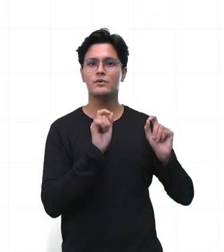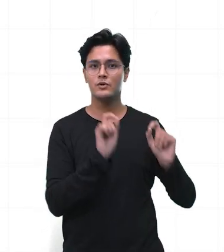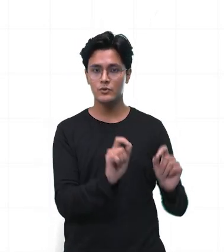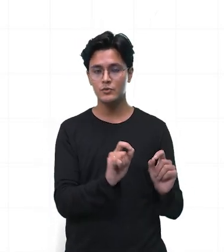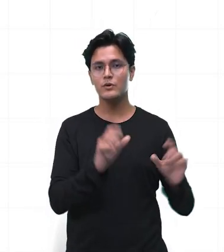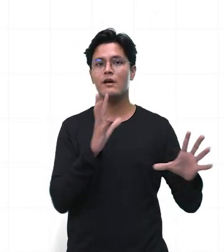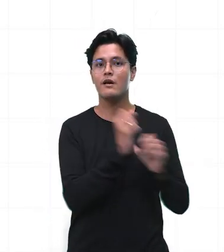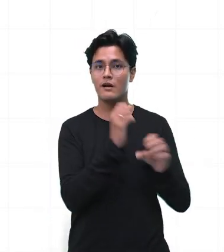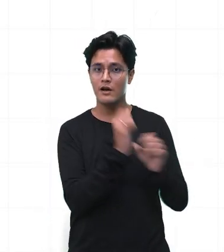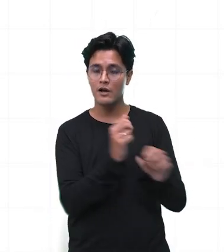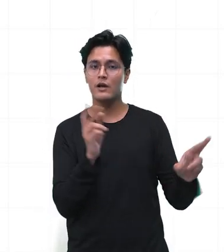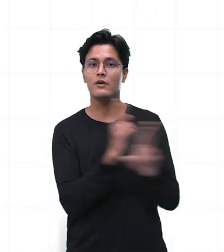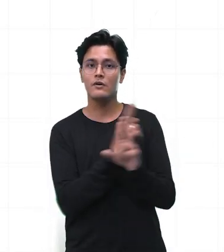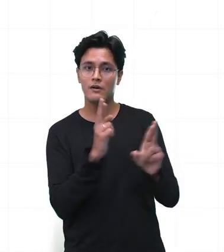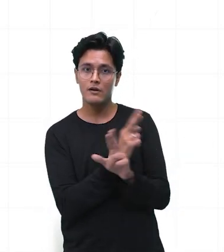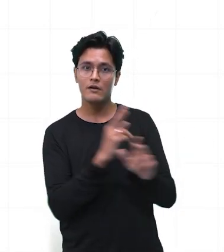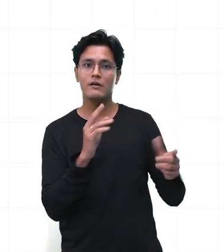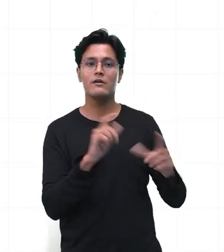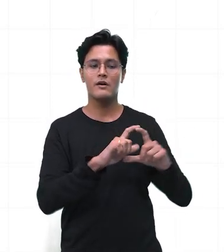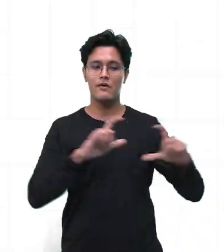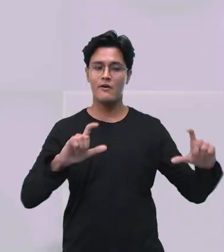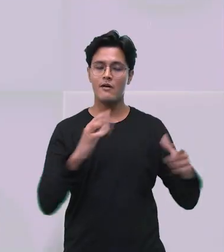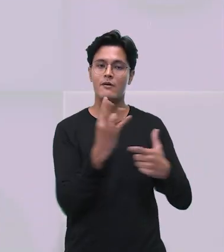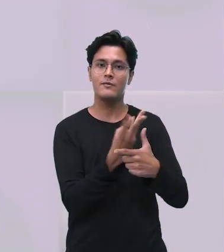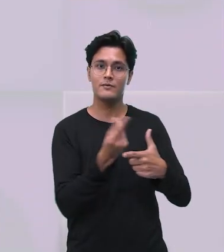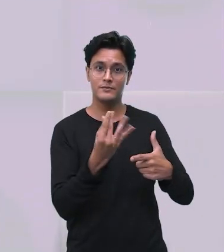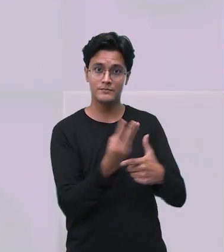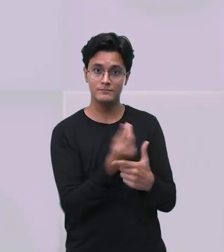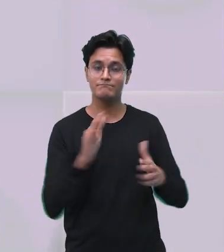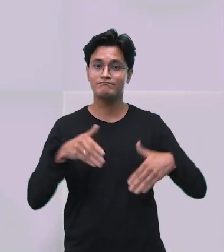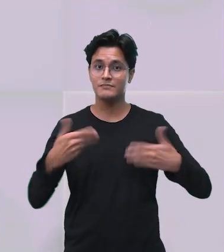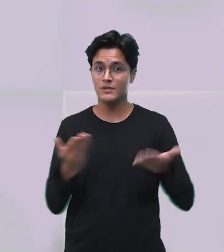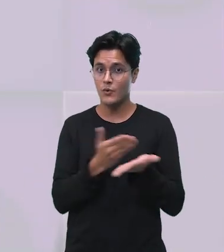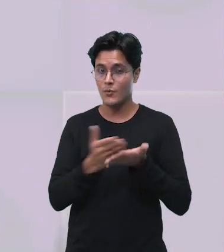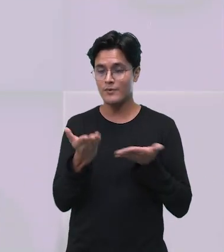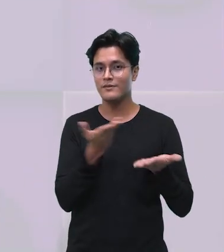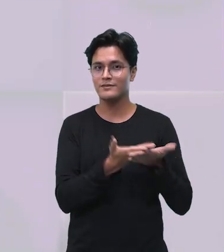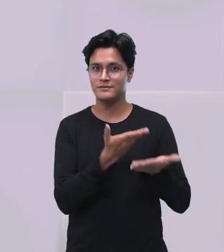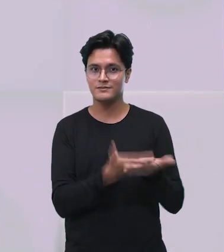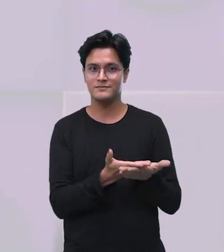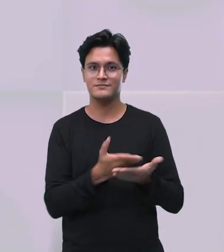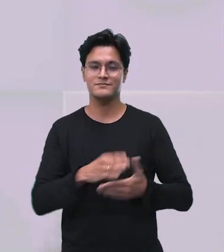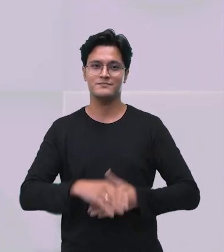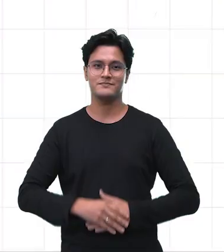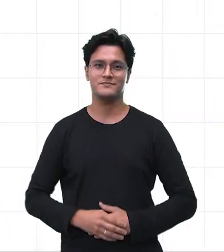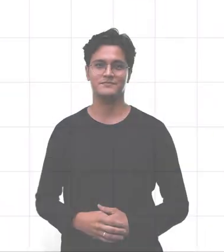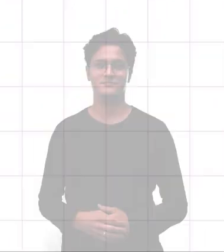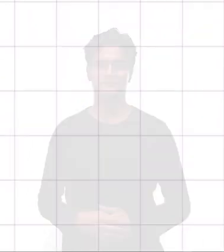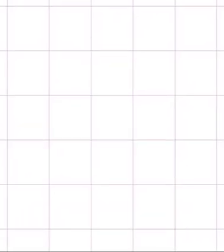problemas envolvendo expressões algébricas. Então vamos lá dar início à nossa aula.